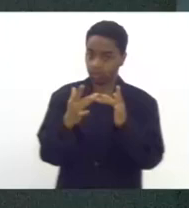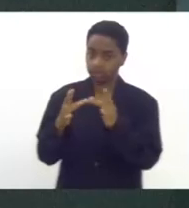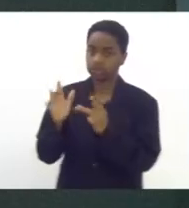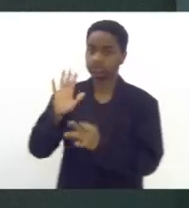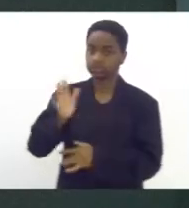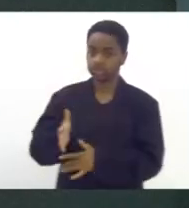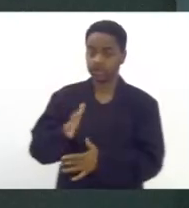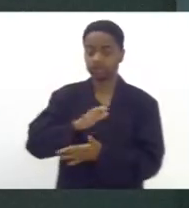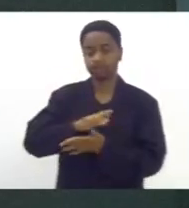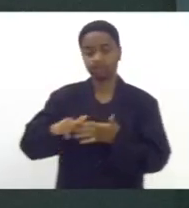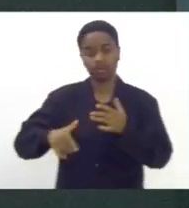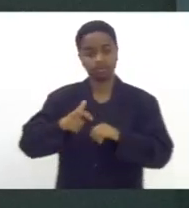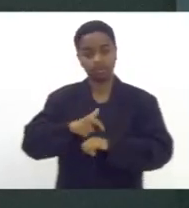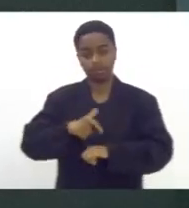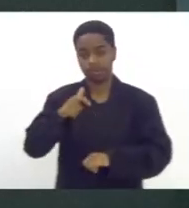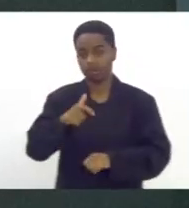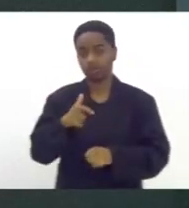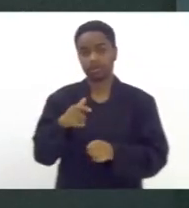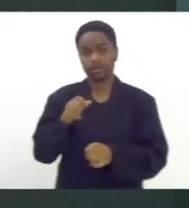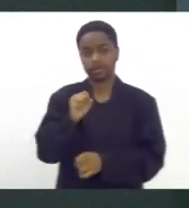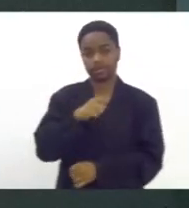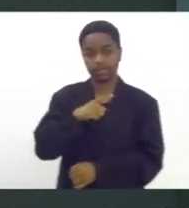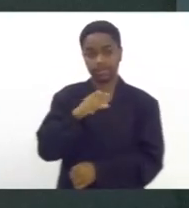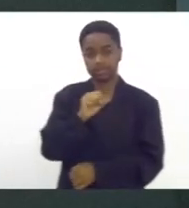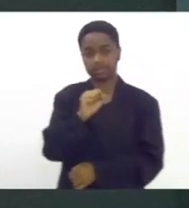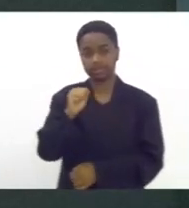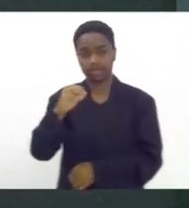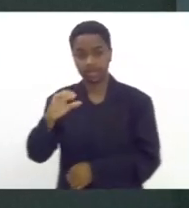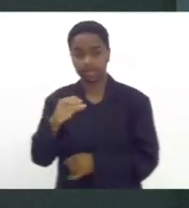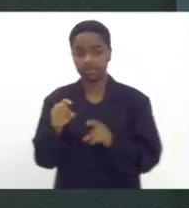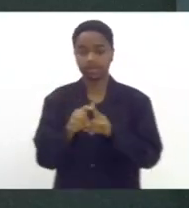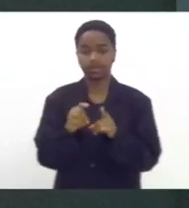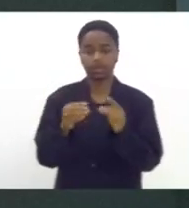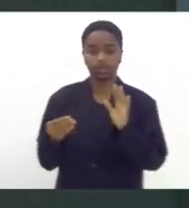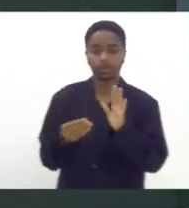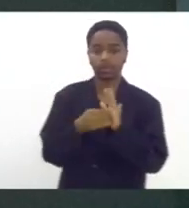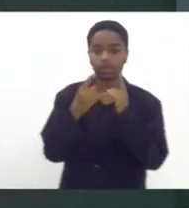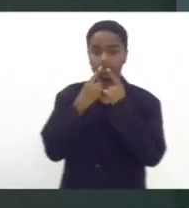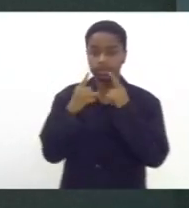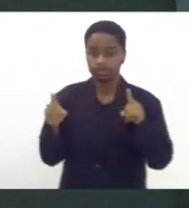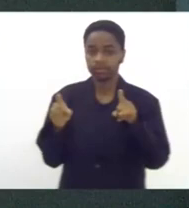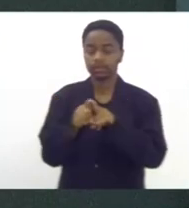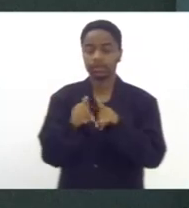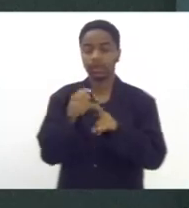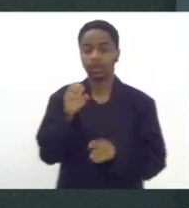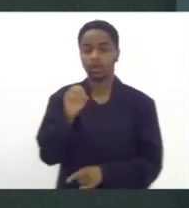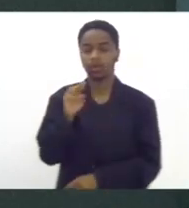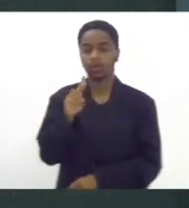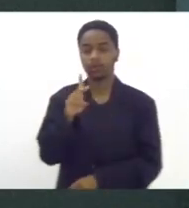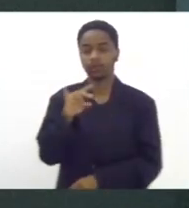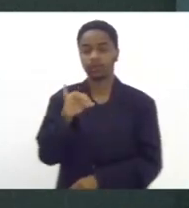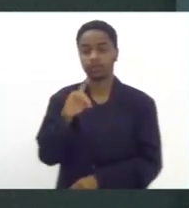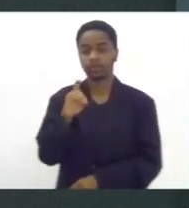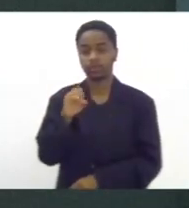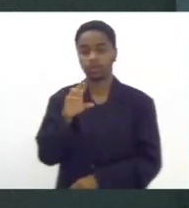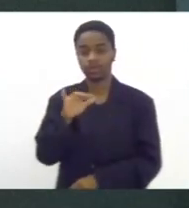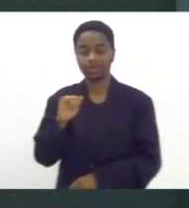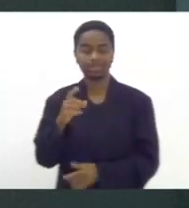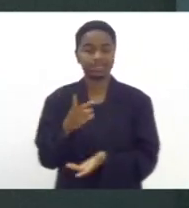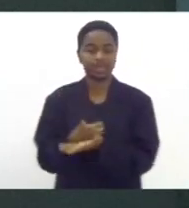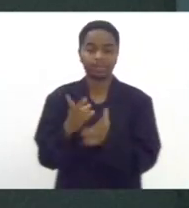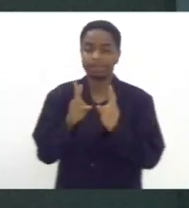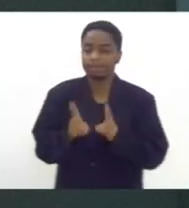canais de atendimento seja o saque AB abrindo reclamações ouvidorias e as desculpas são sempre as